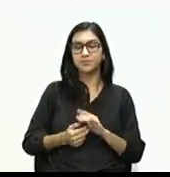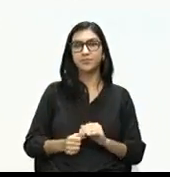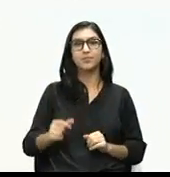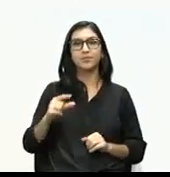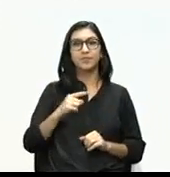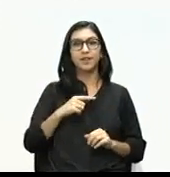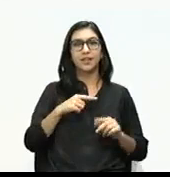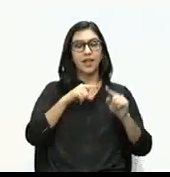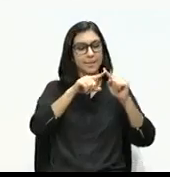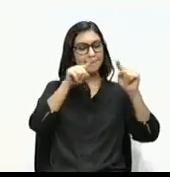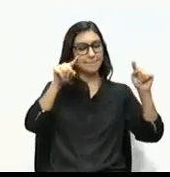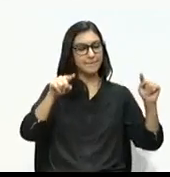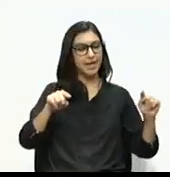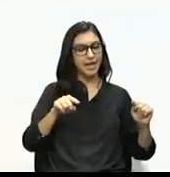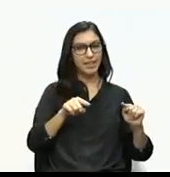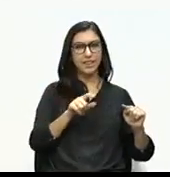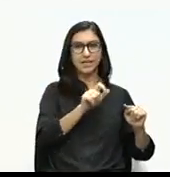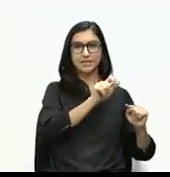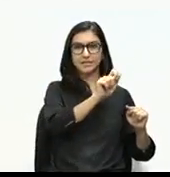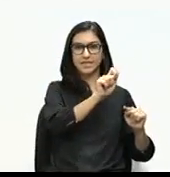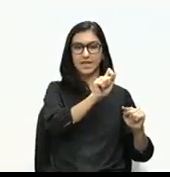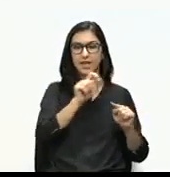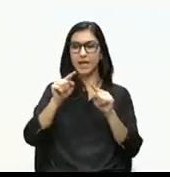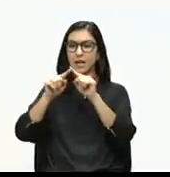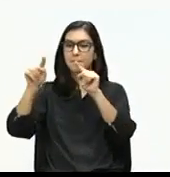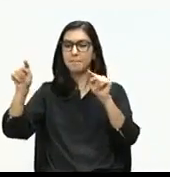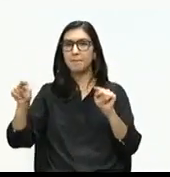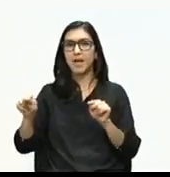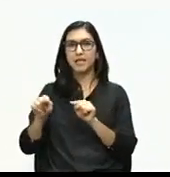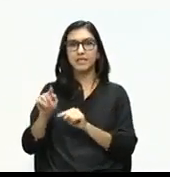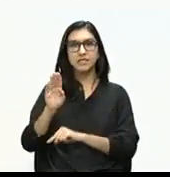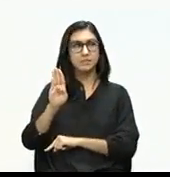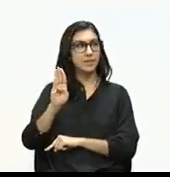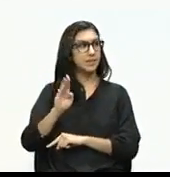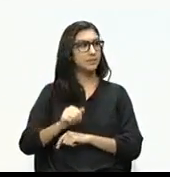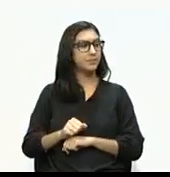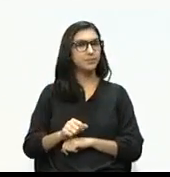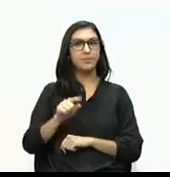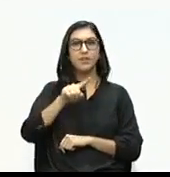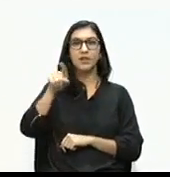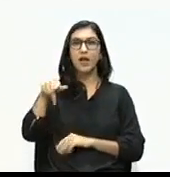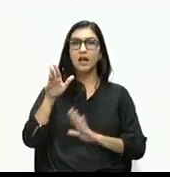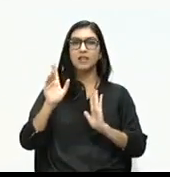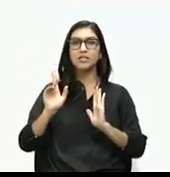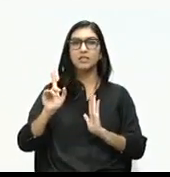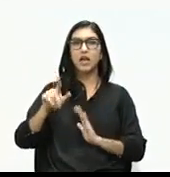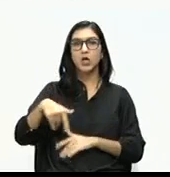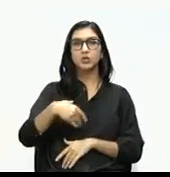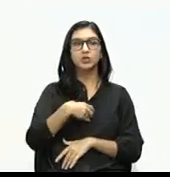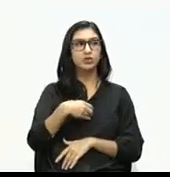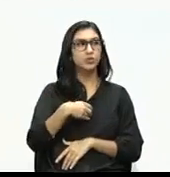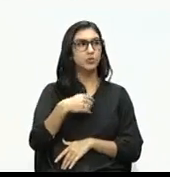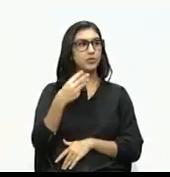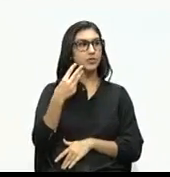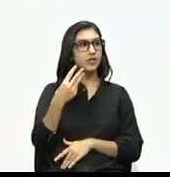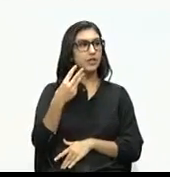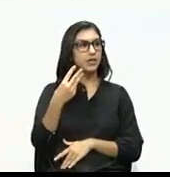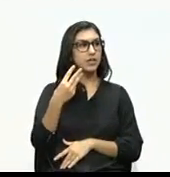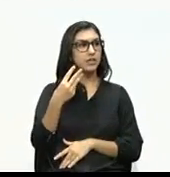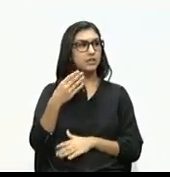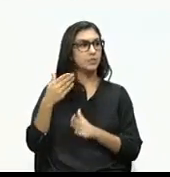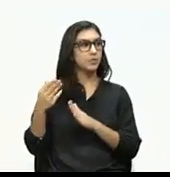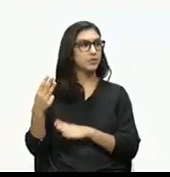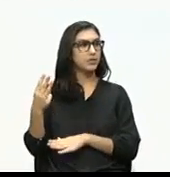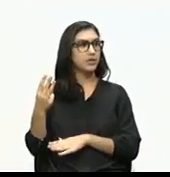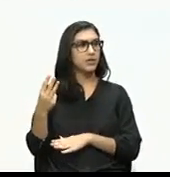a matriz A quanto a matriz B, elas vão ser do tipo 3x3